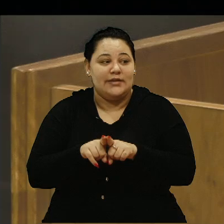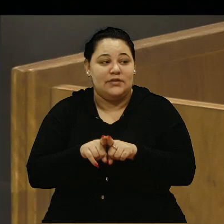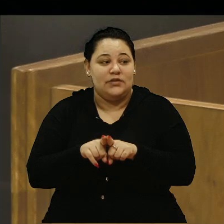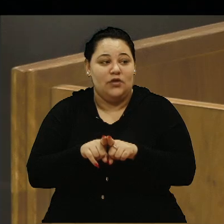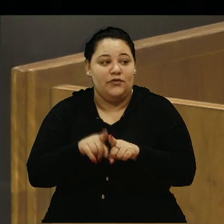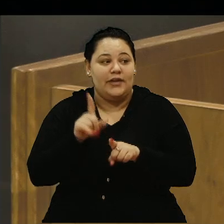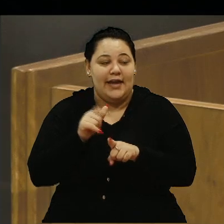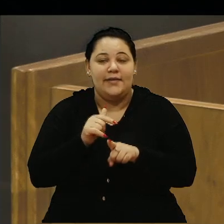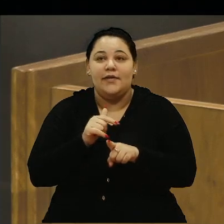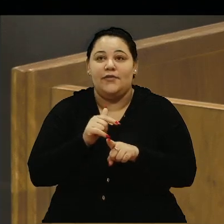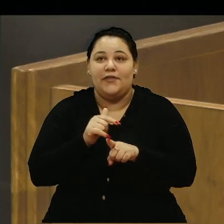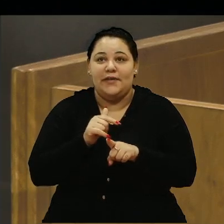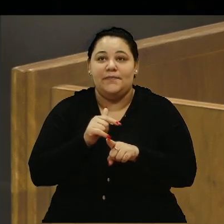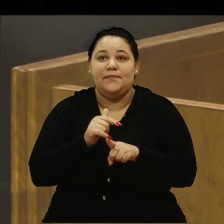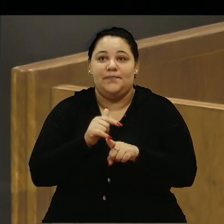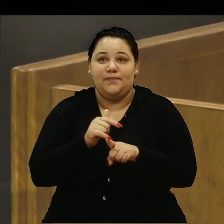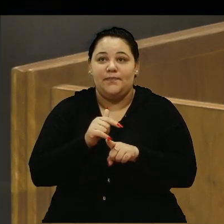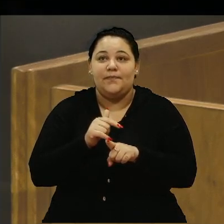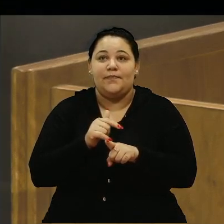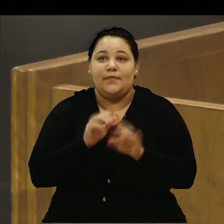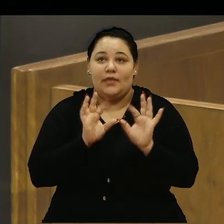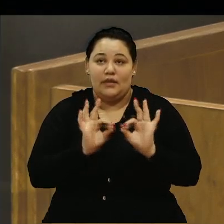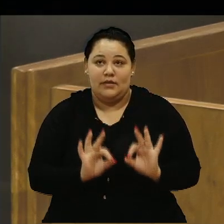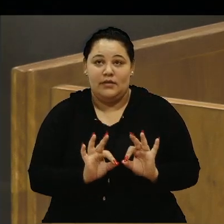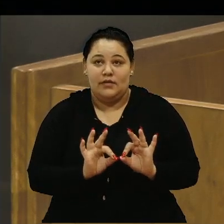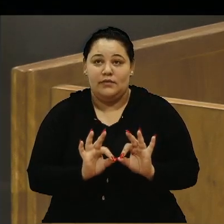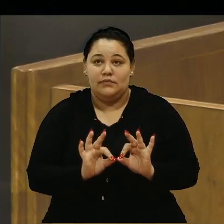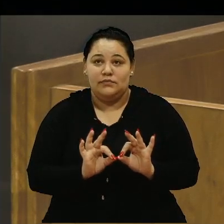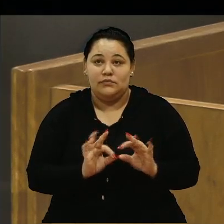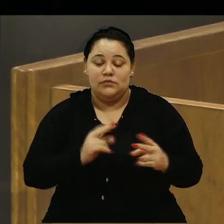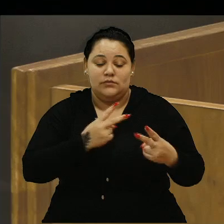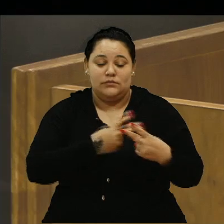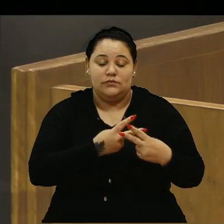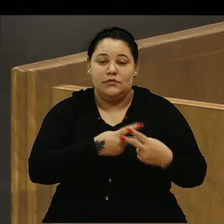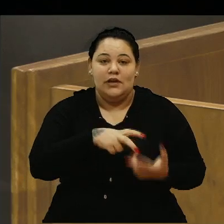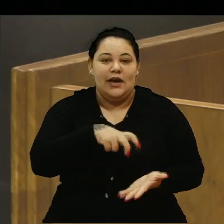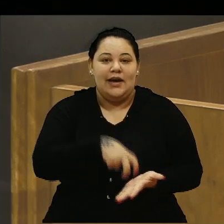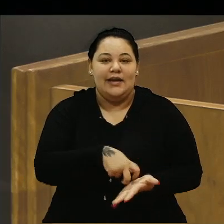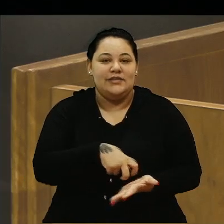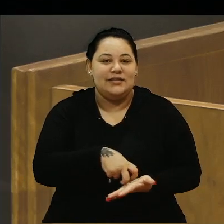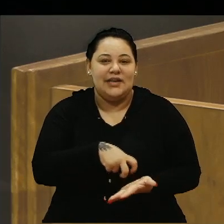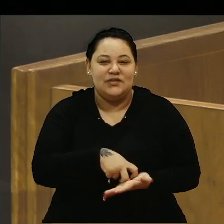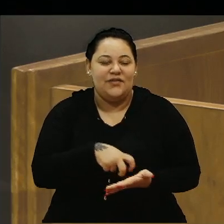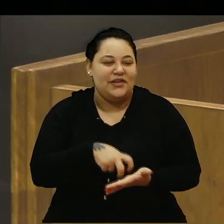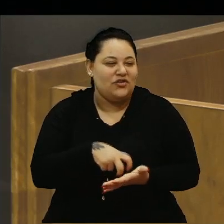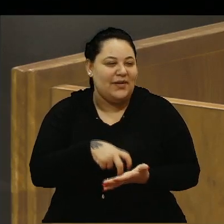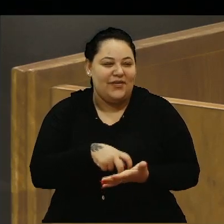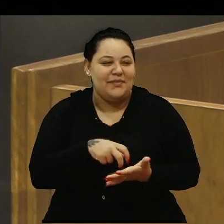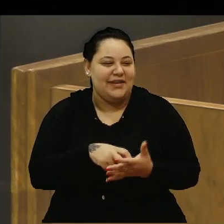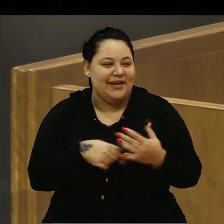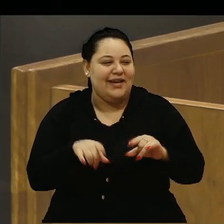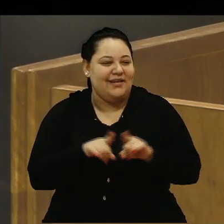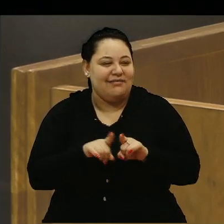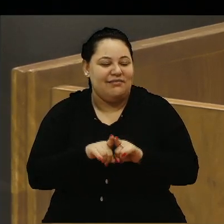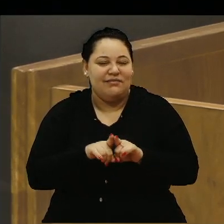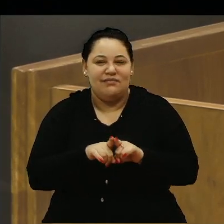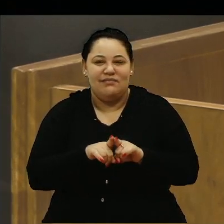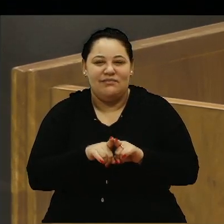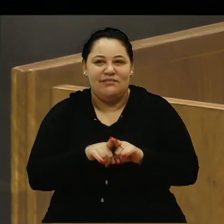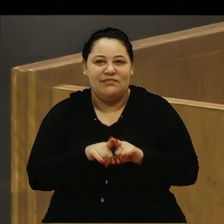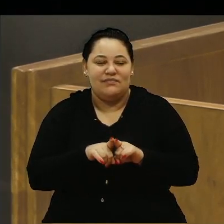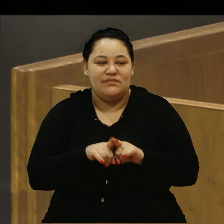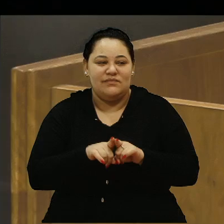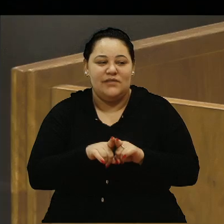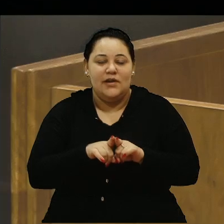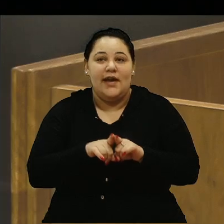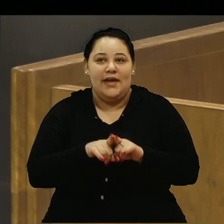nossa mente, a questão da punição, propostas como temos que